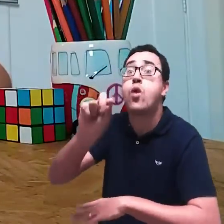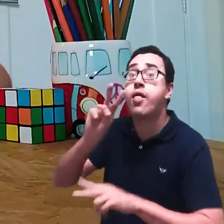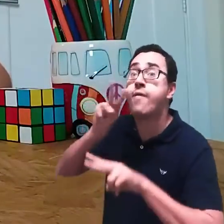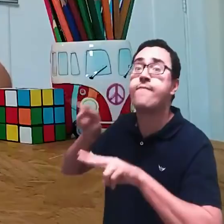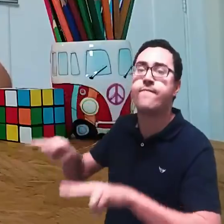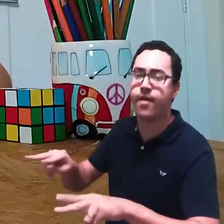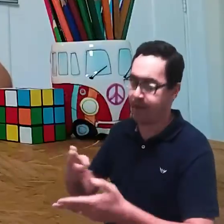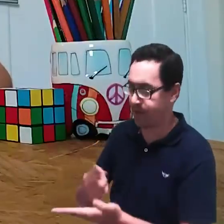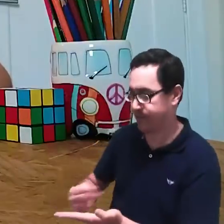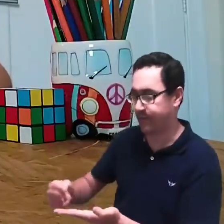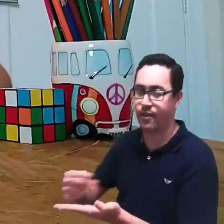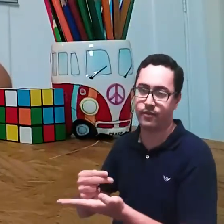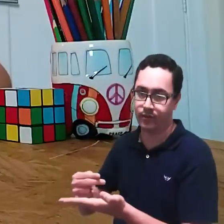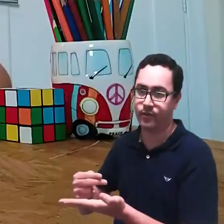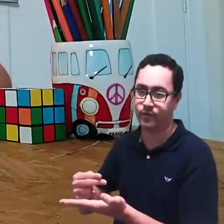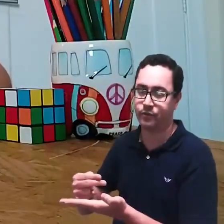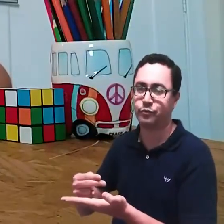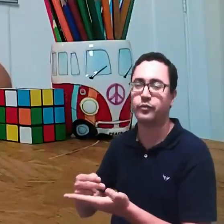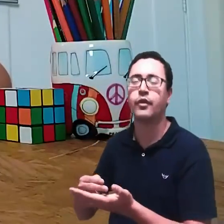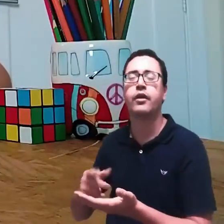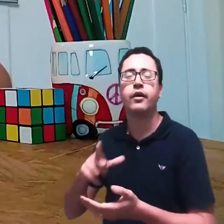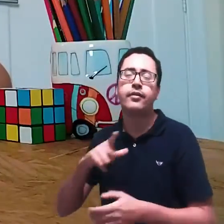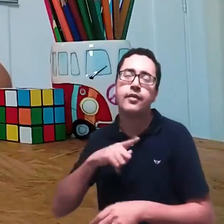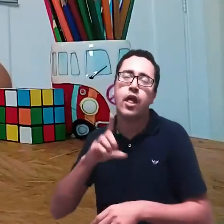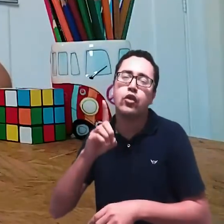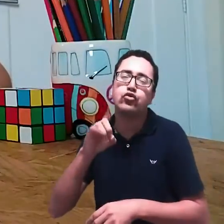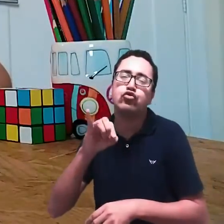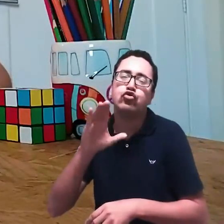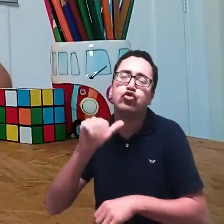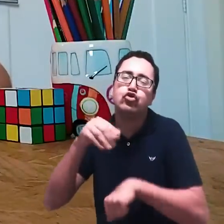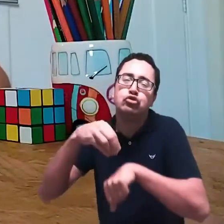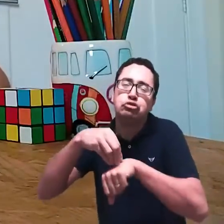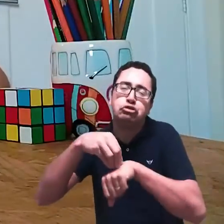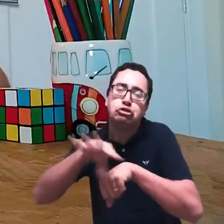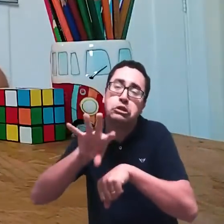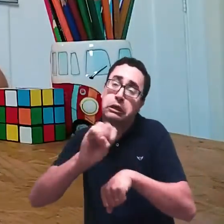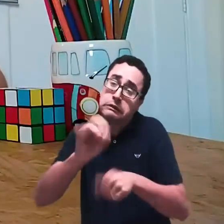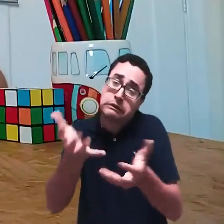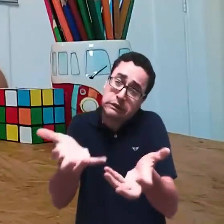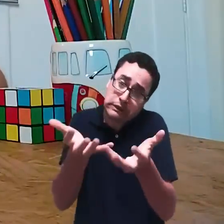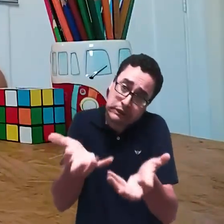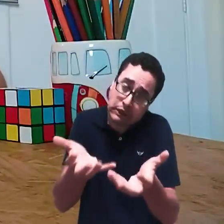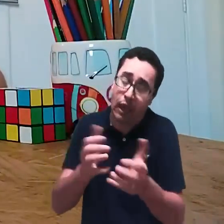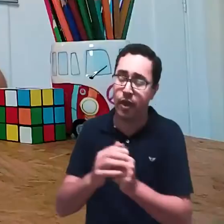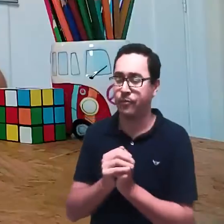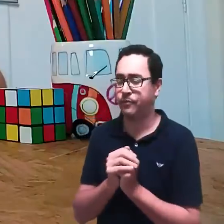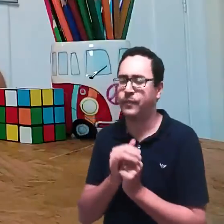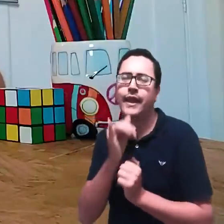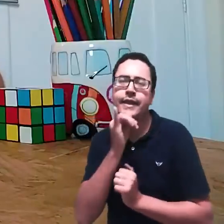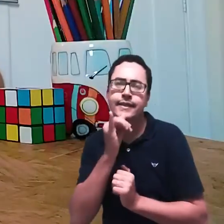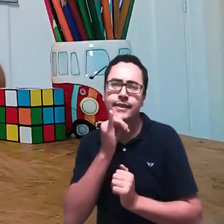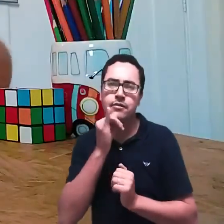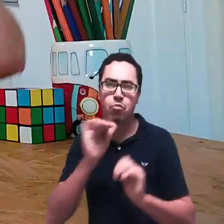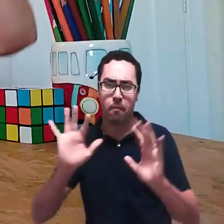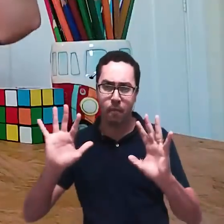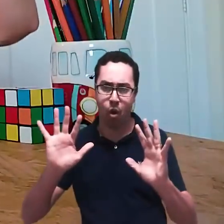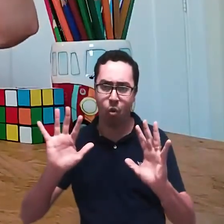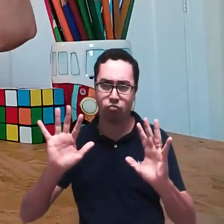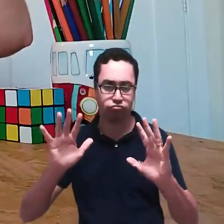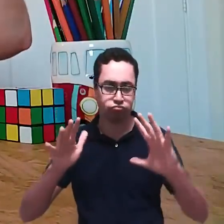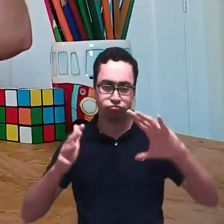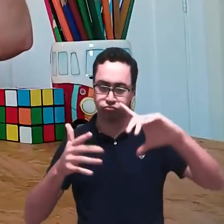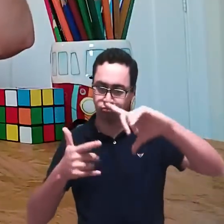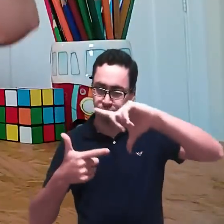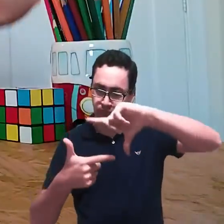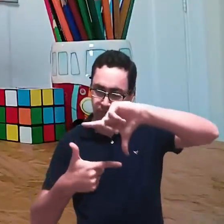observação. E tem uma dica que pode ajudar, e se vocês quiserem, façam um teste comigo. Se a gente faz assim com as mãos,